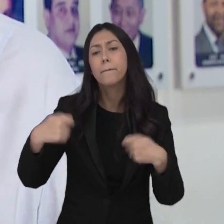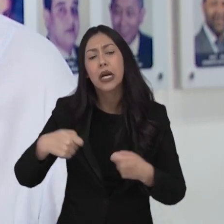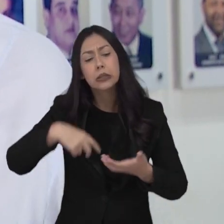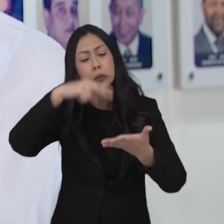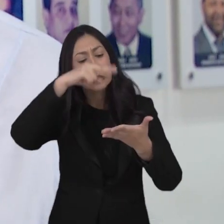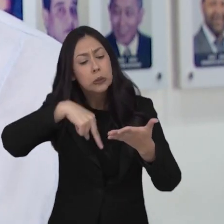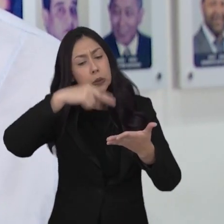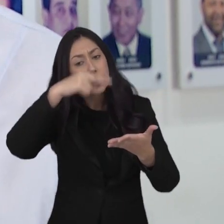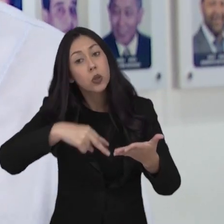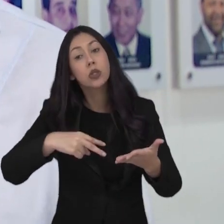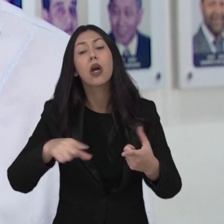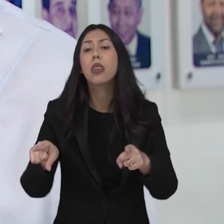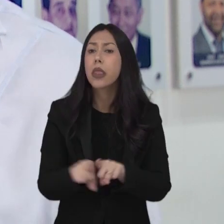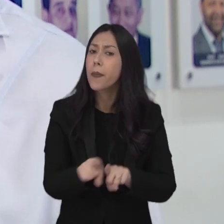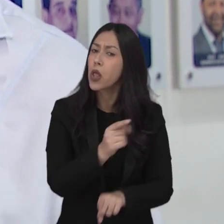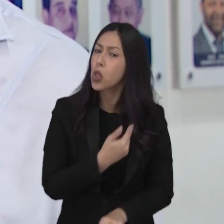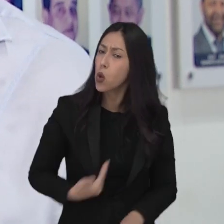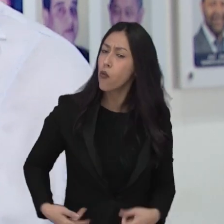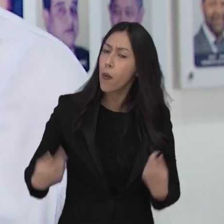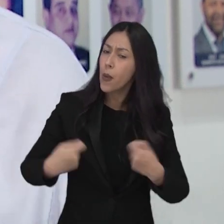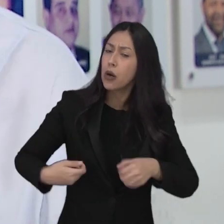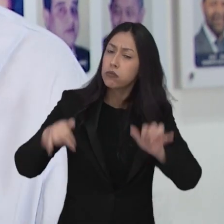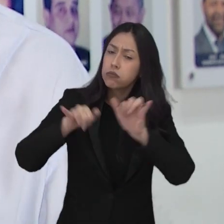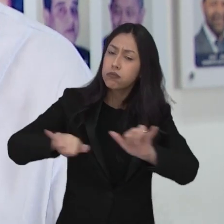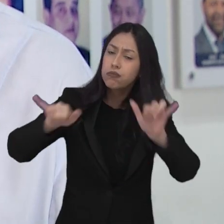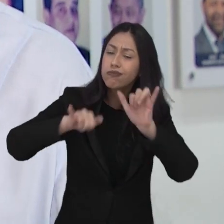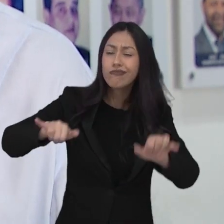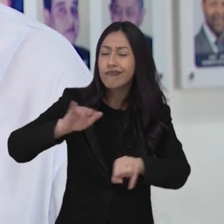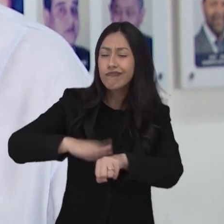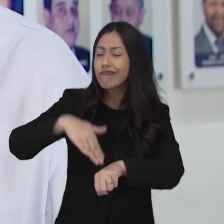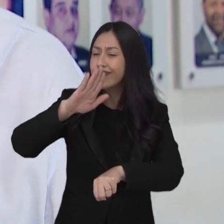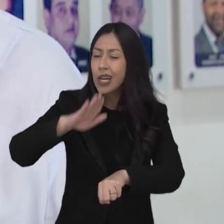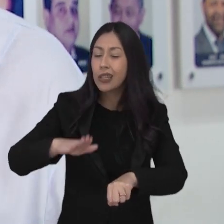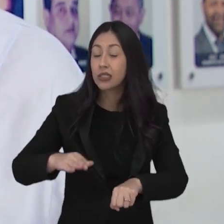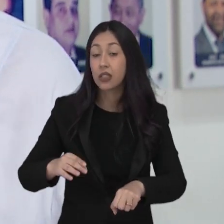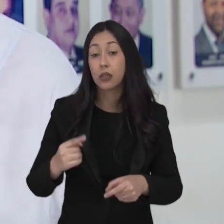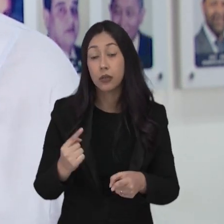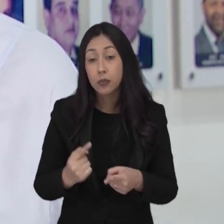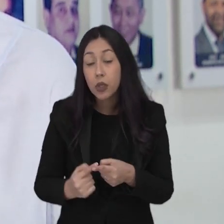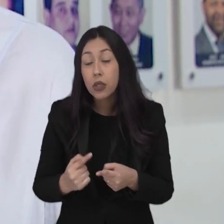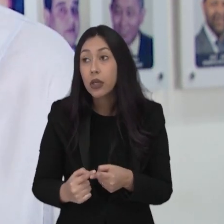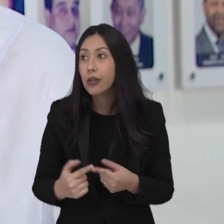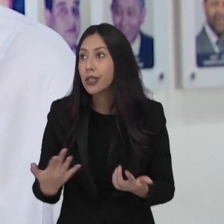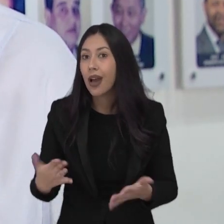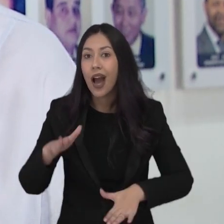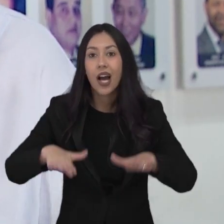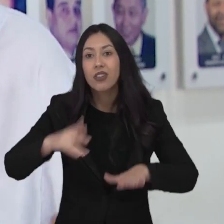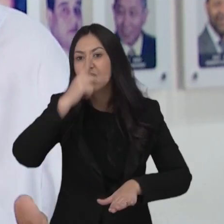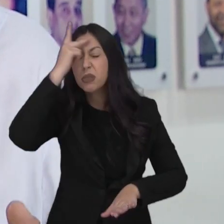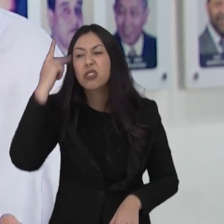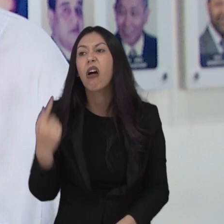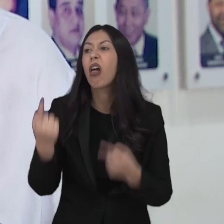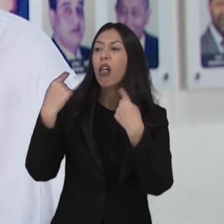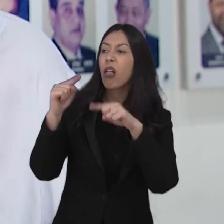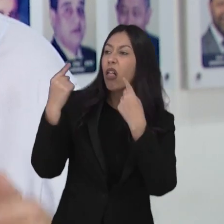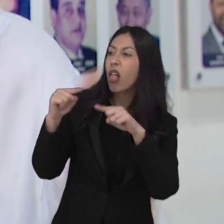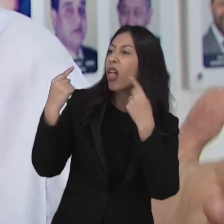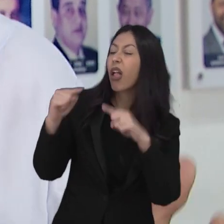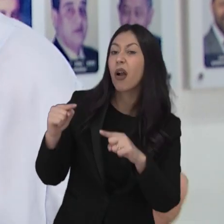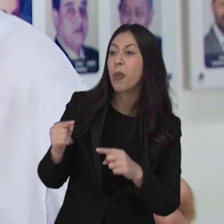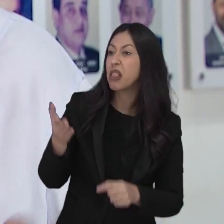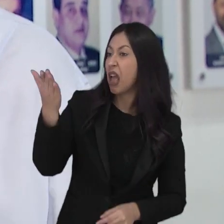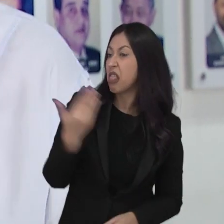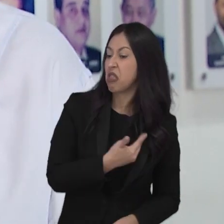por leitura, acho que o governo poderia divulgar mais algumas matérias relacionadas a esse assunto, justamente, né? É muito fácil você falar